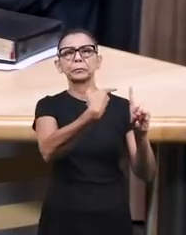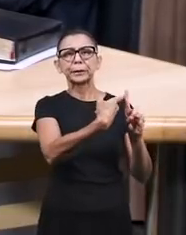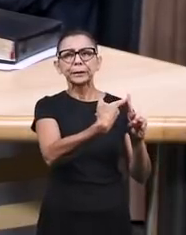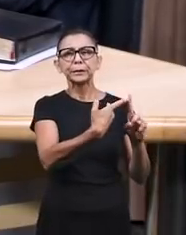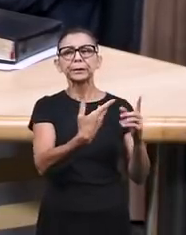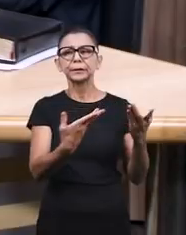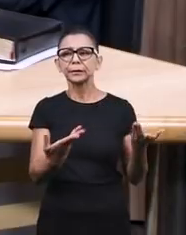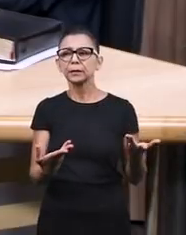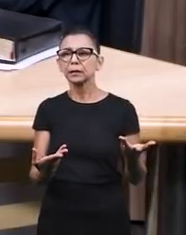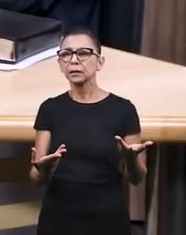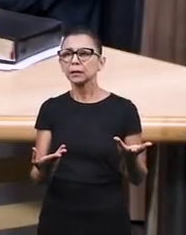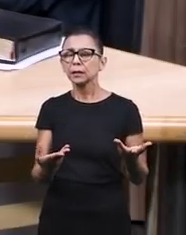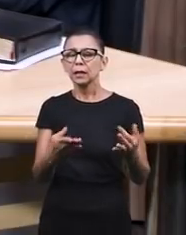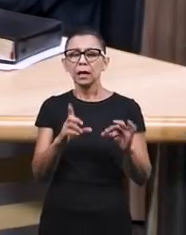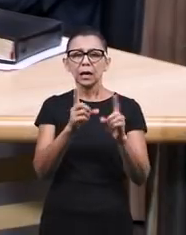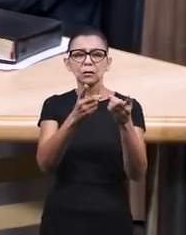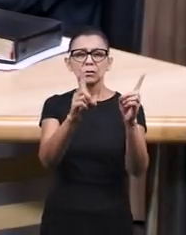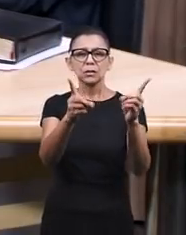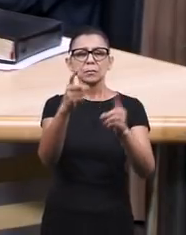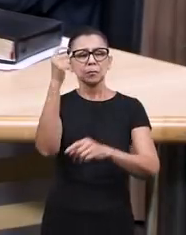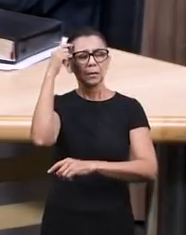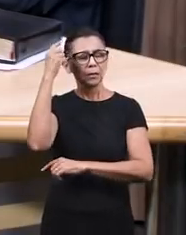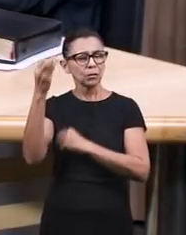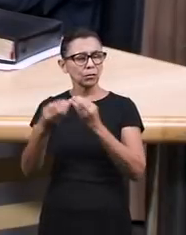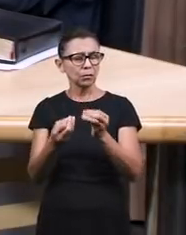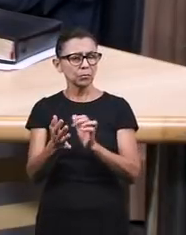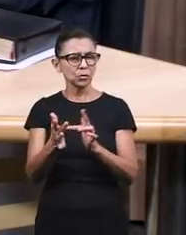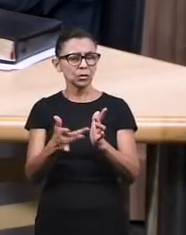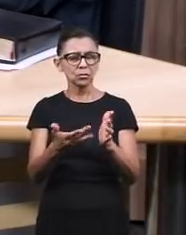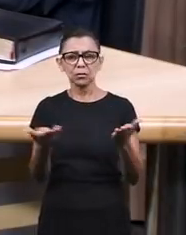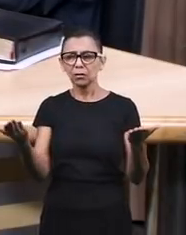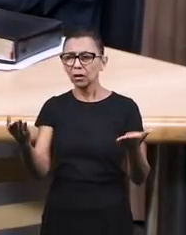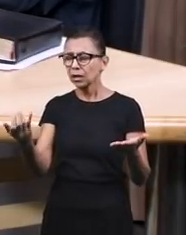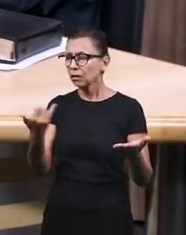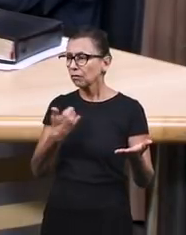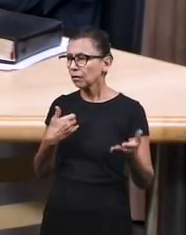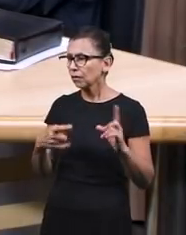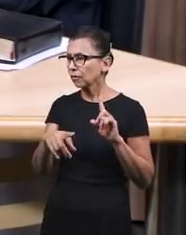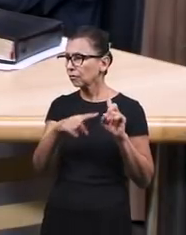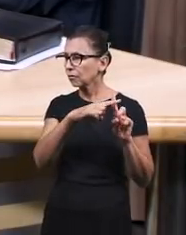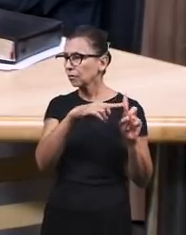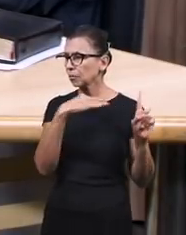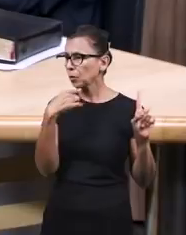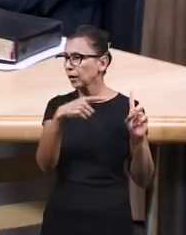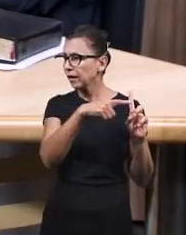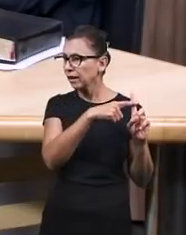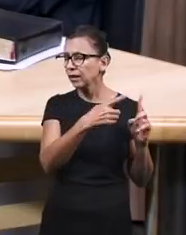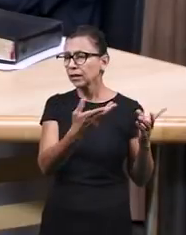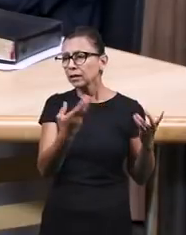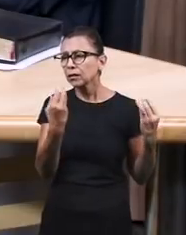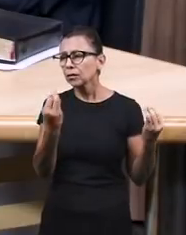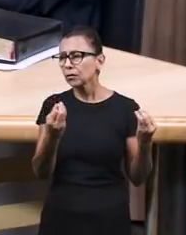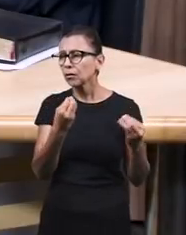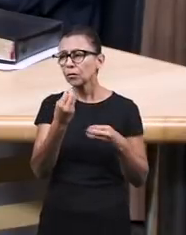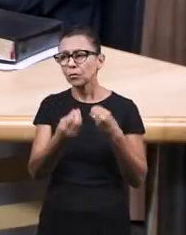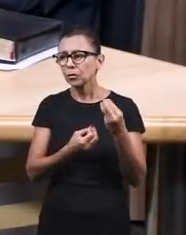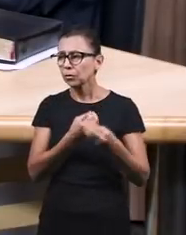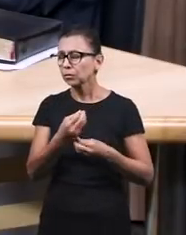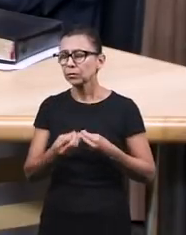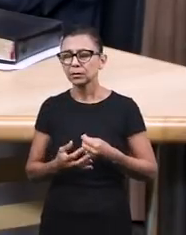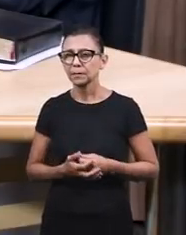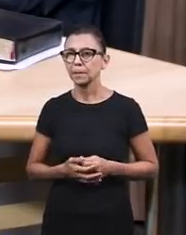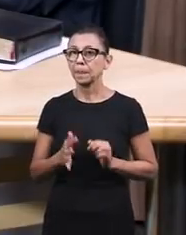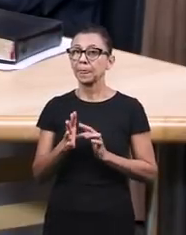Agora Jesus disse que Ele vai morrer. E agora? Então Jesus faz uma promessa, olha, vocês não vão ficar órfãos. Então havia